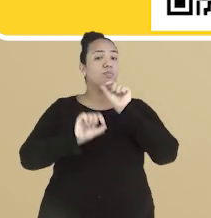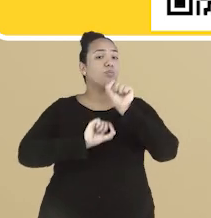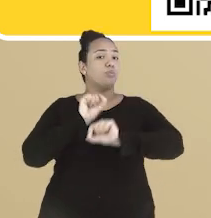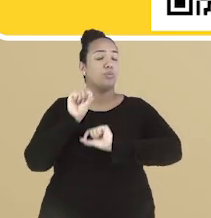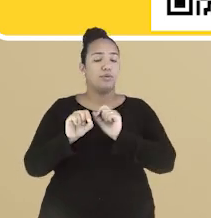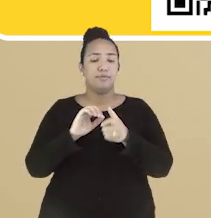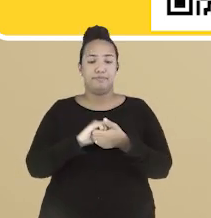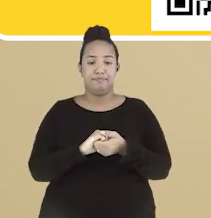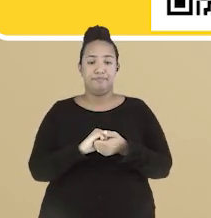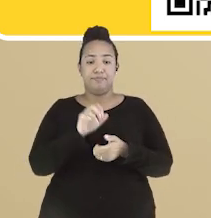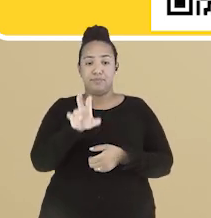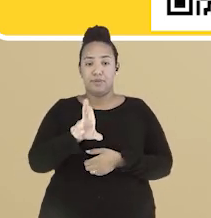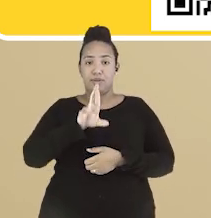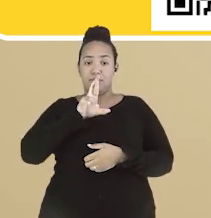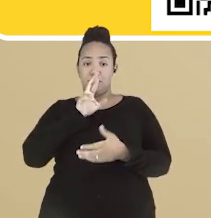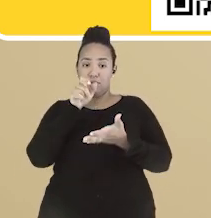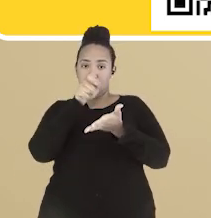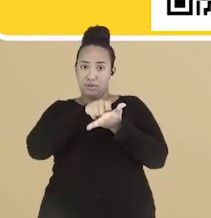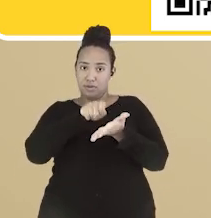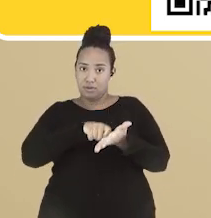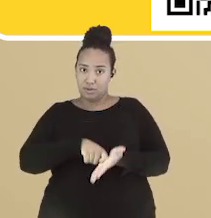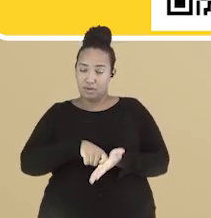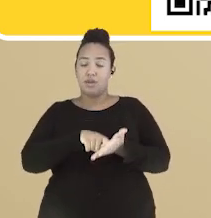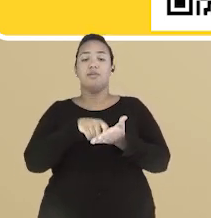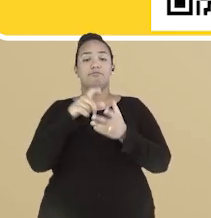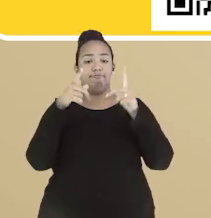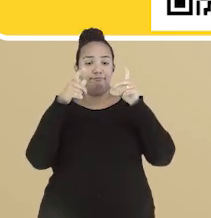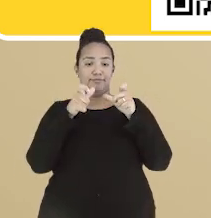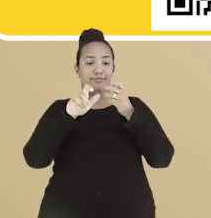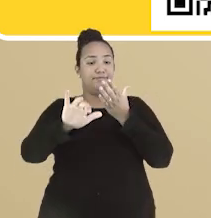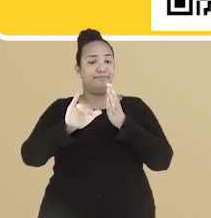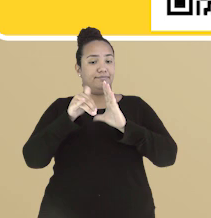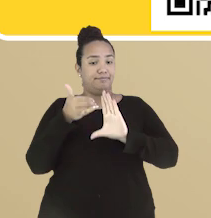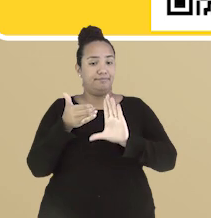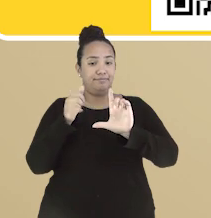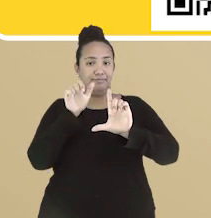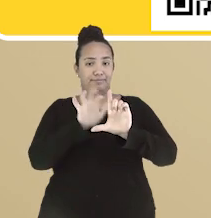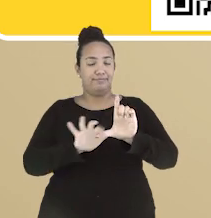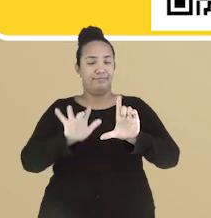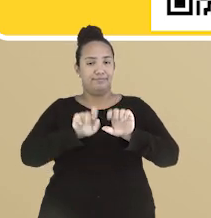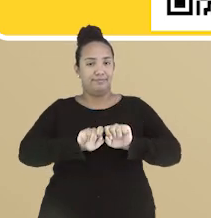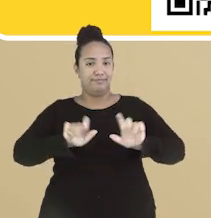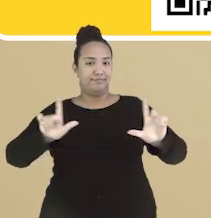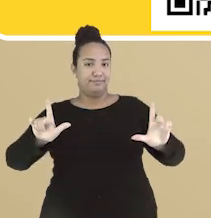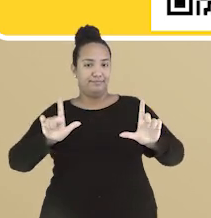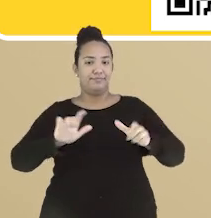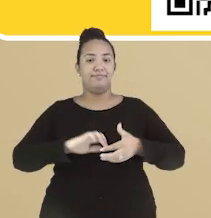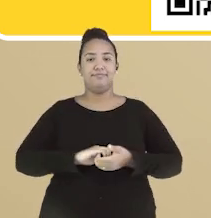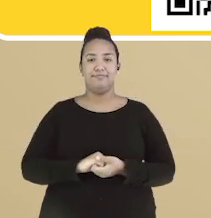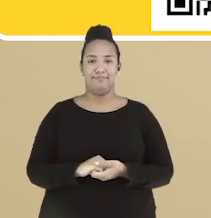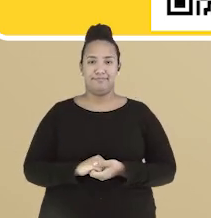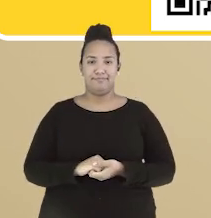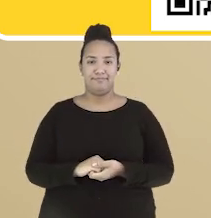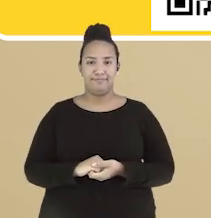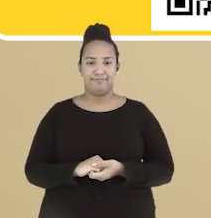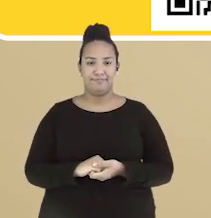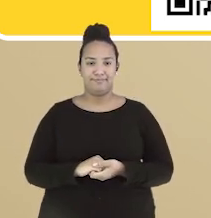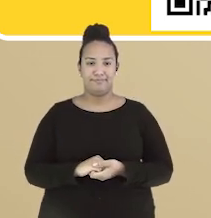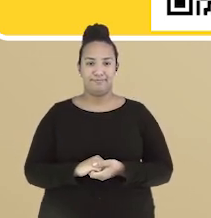material? Escreva a resposta em seu caderno, fotografe e nos envie para este QR Code que está aparecendo aí na sua